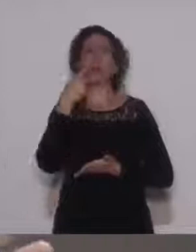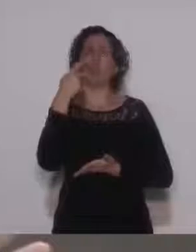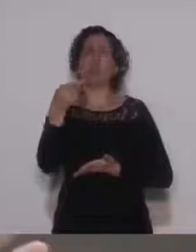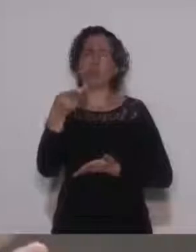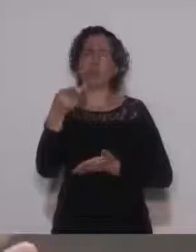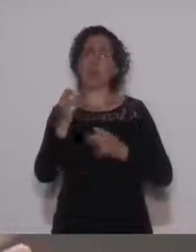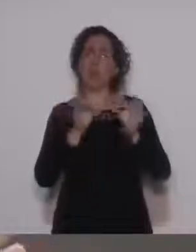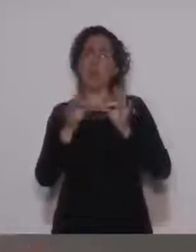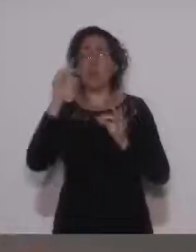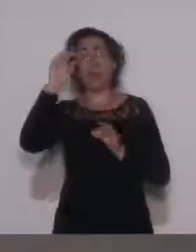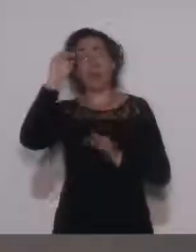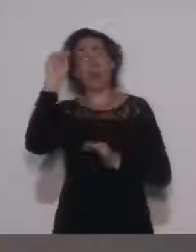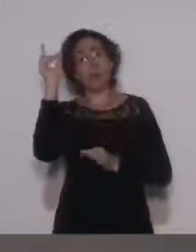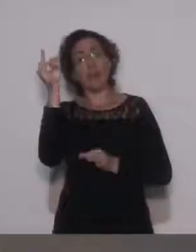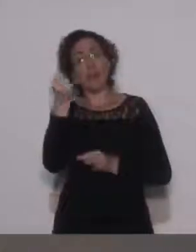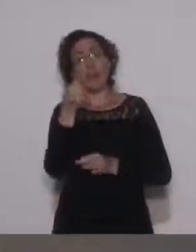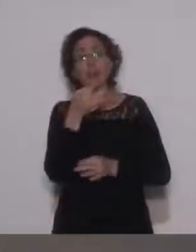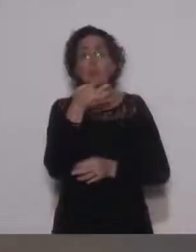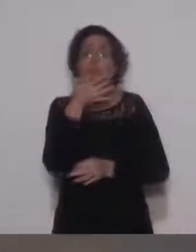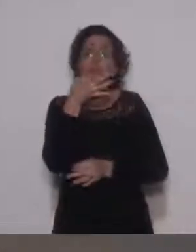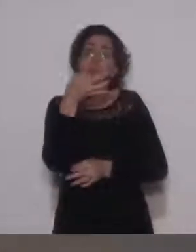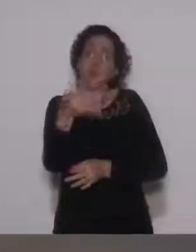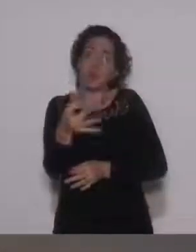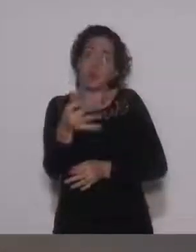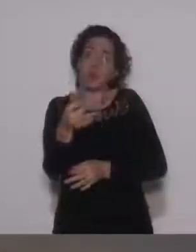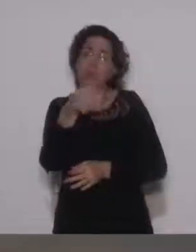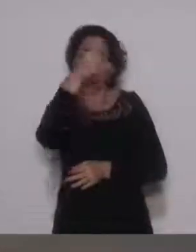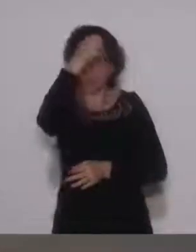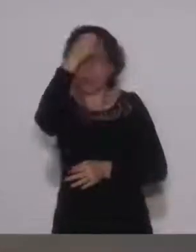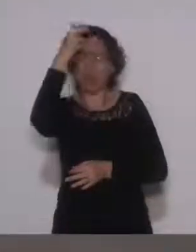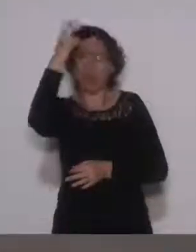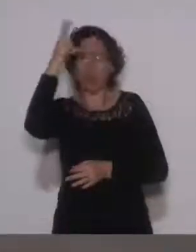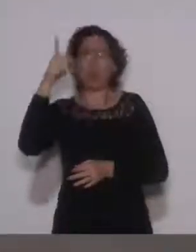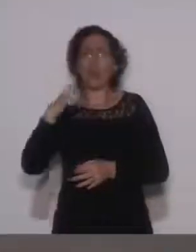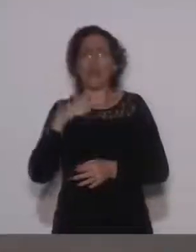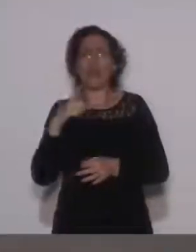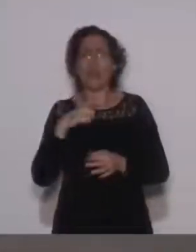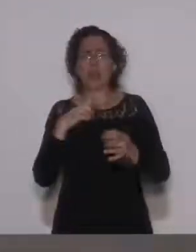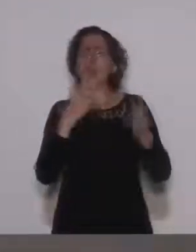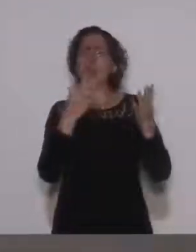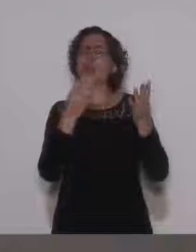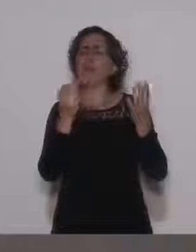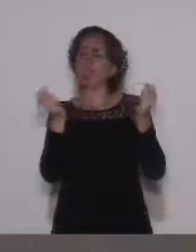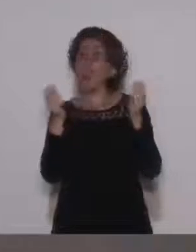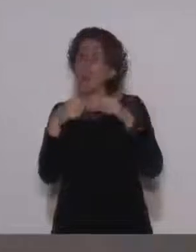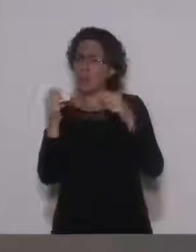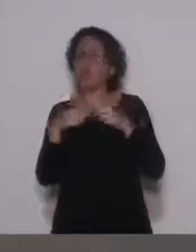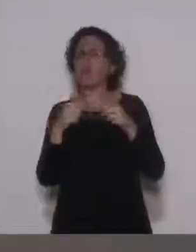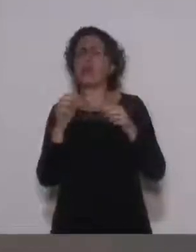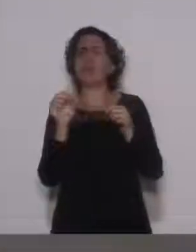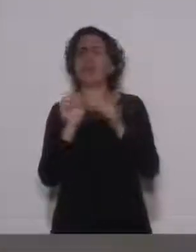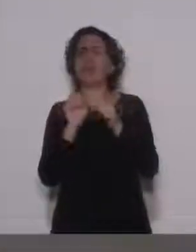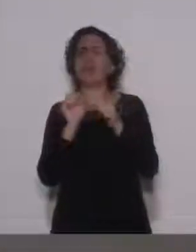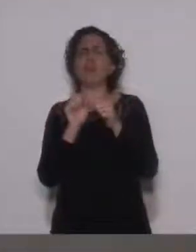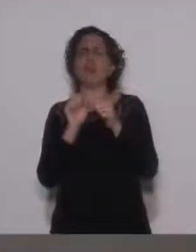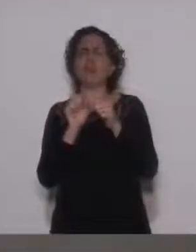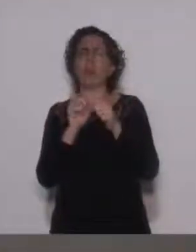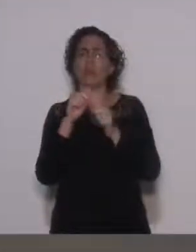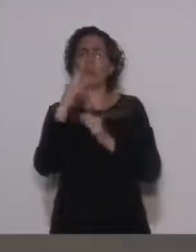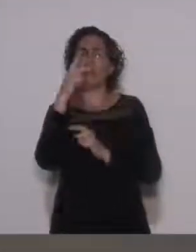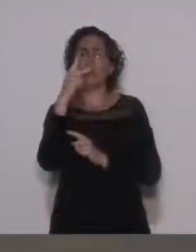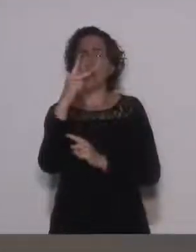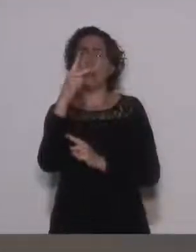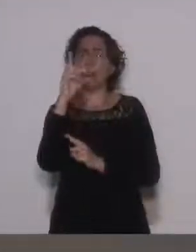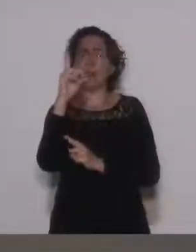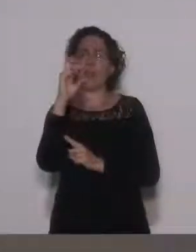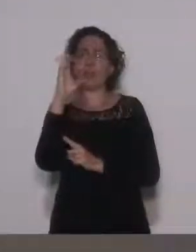É uma ideia, na verdade, é uma sugestão para a prefeitura. Existem muitos métodos de solução de problemas. Um deles é o chamado PDCA.